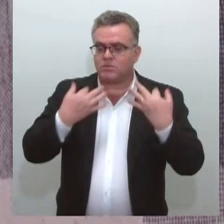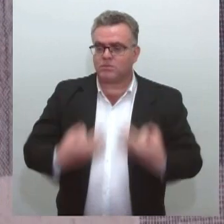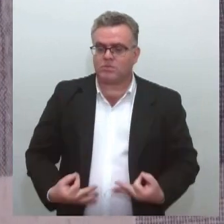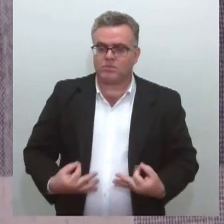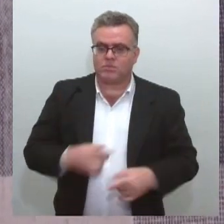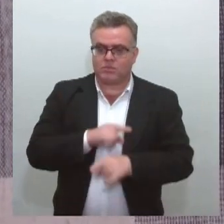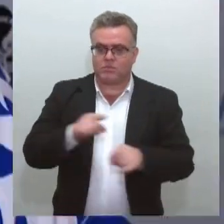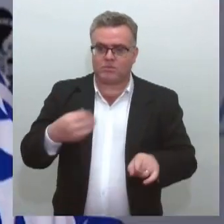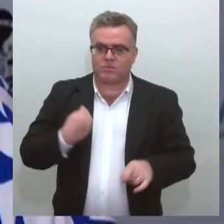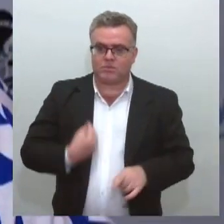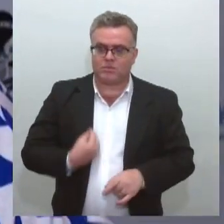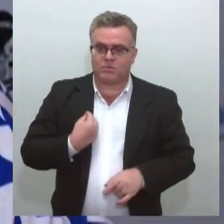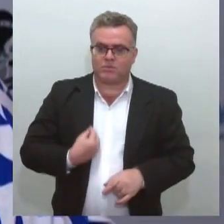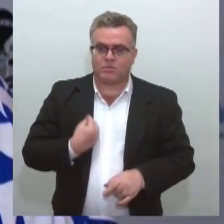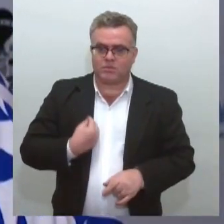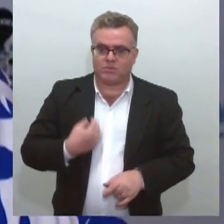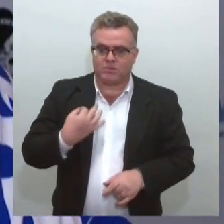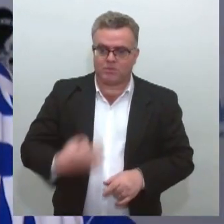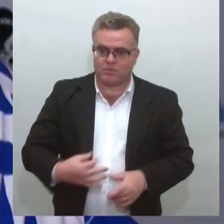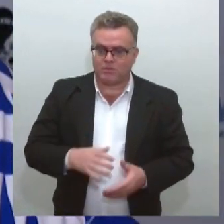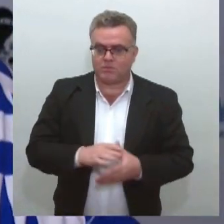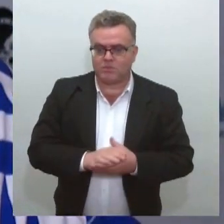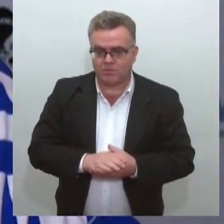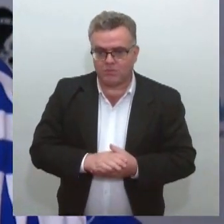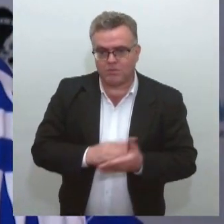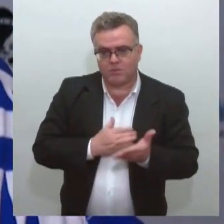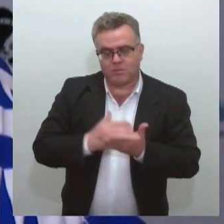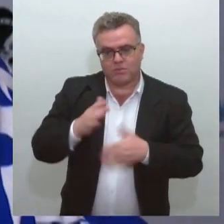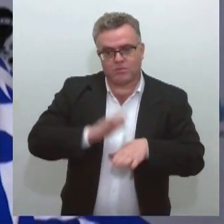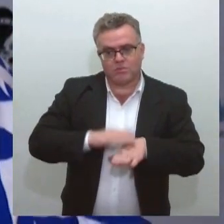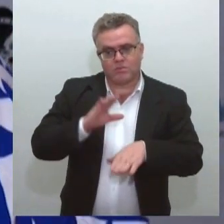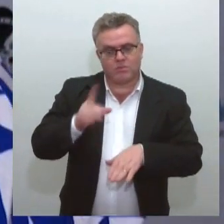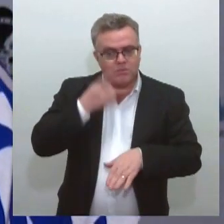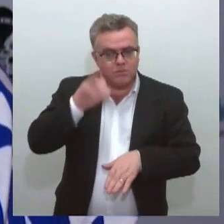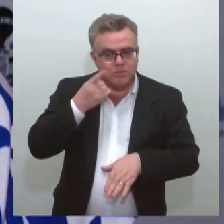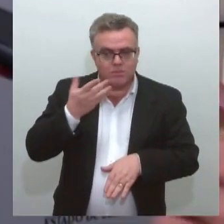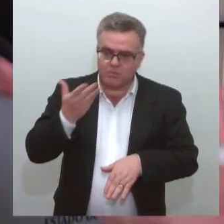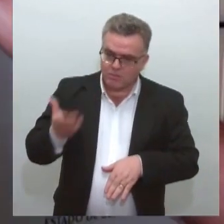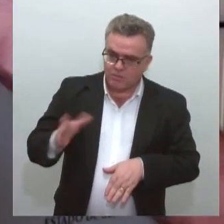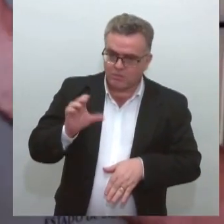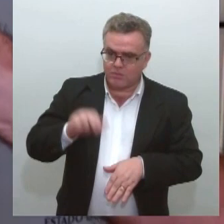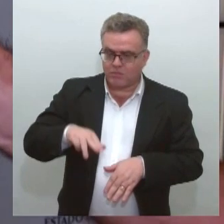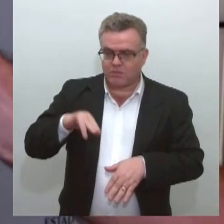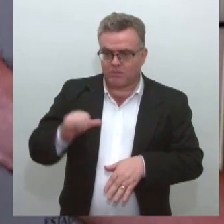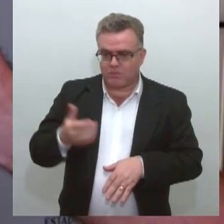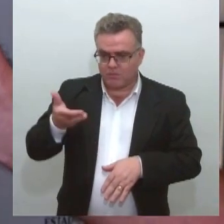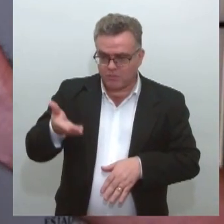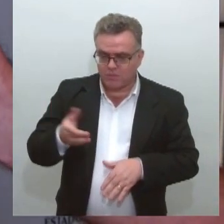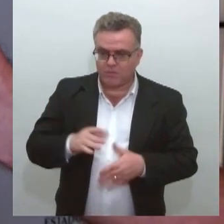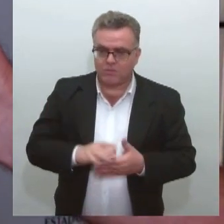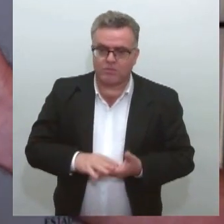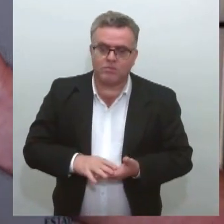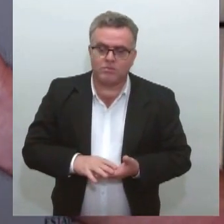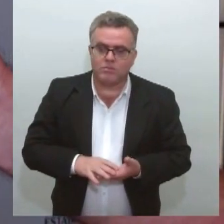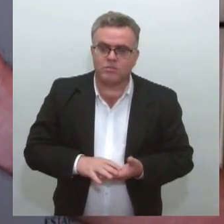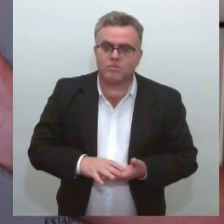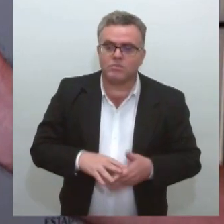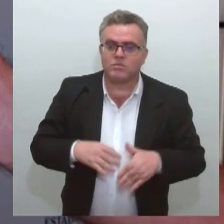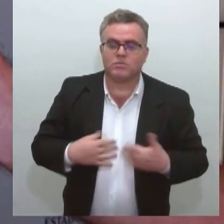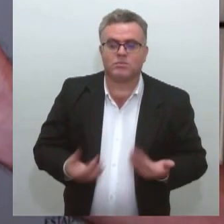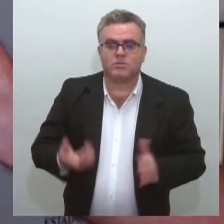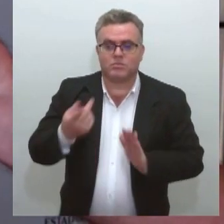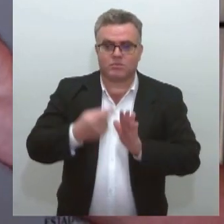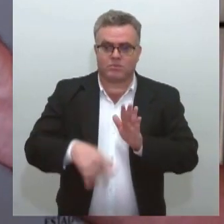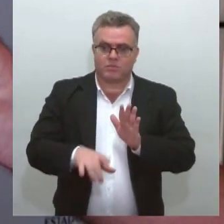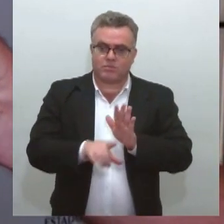digna e justa. A iniciativa é da deputada Carminha Paiva, do Republicanos. Esse projeto surgiu